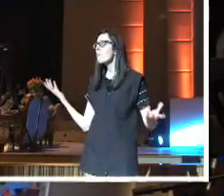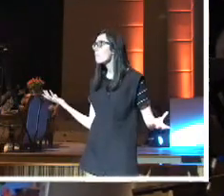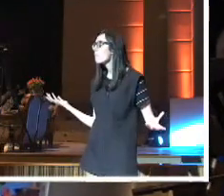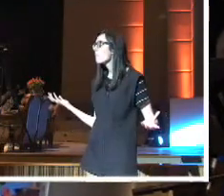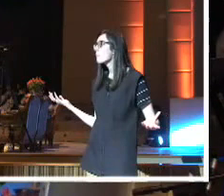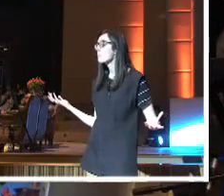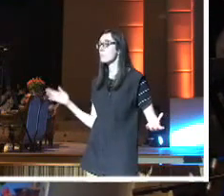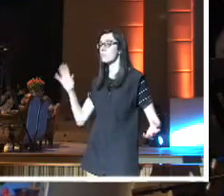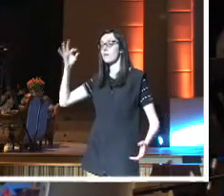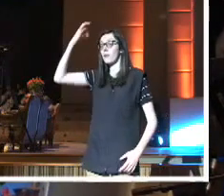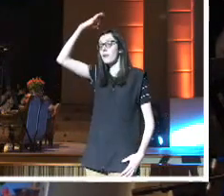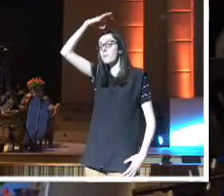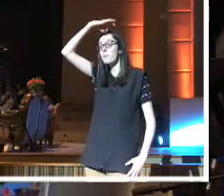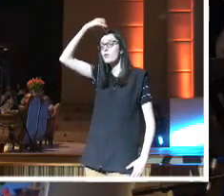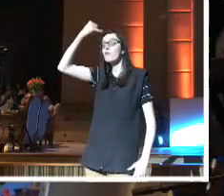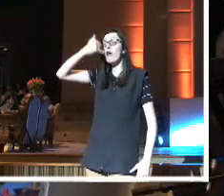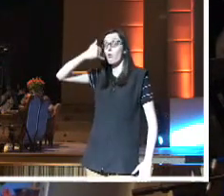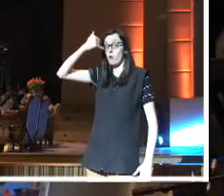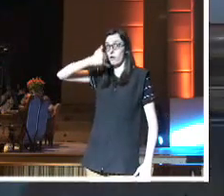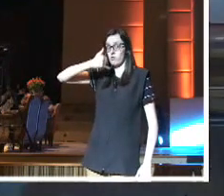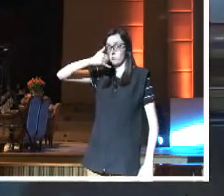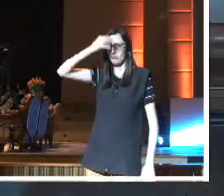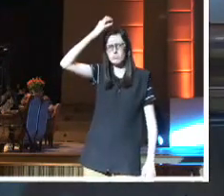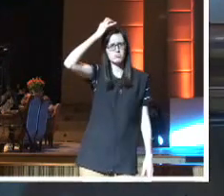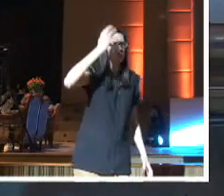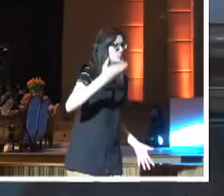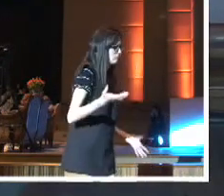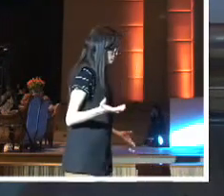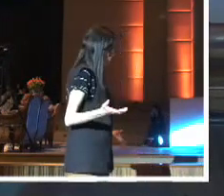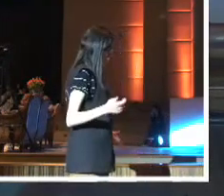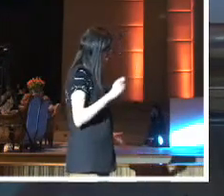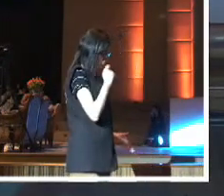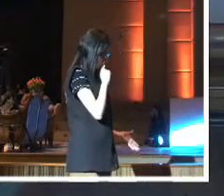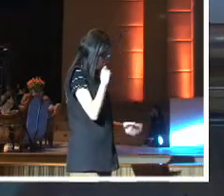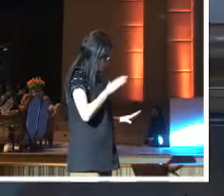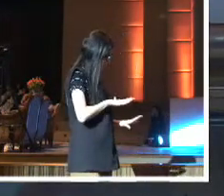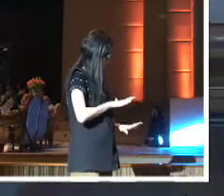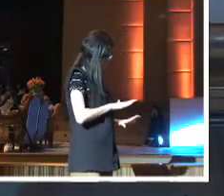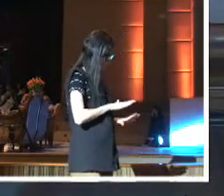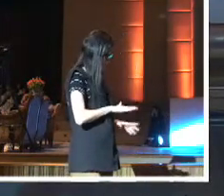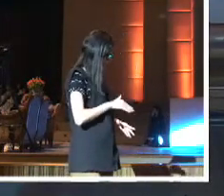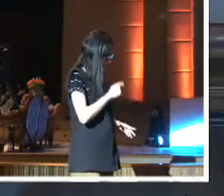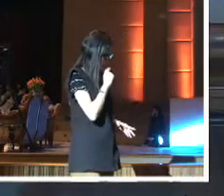E aí o Espírito de Deus falou assim: mas eu não terminei de escrever a história.